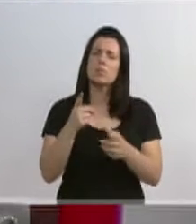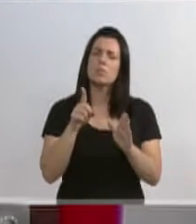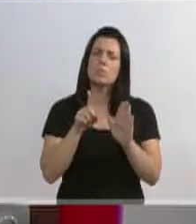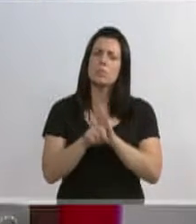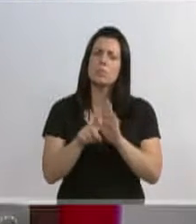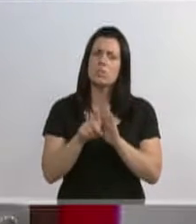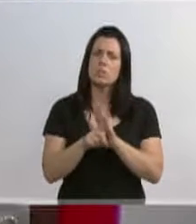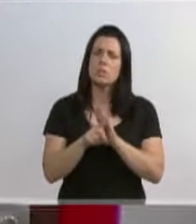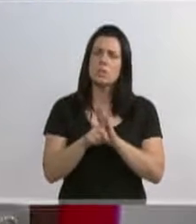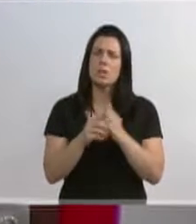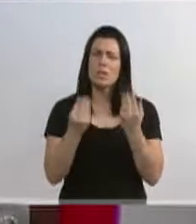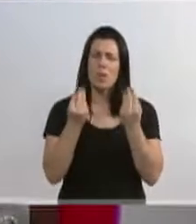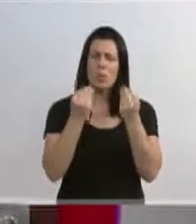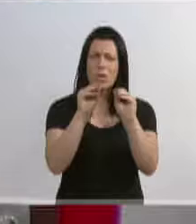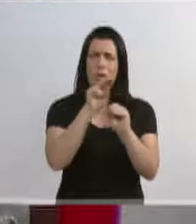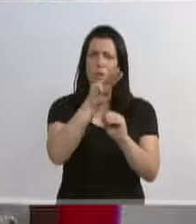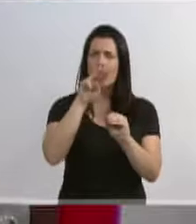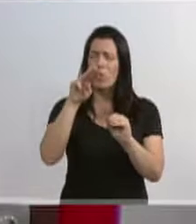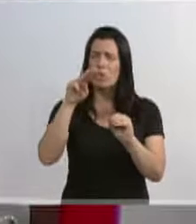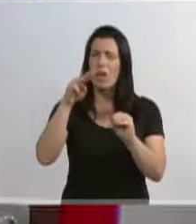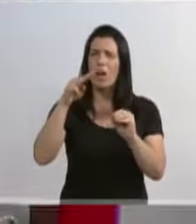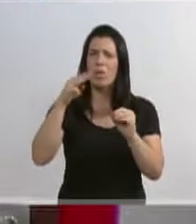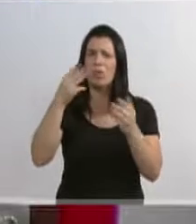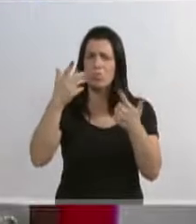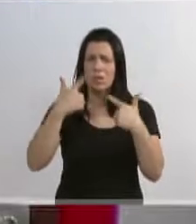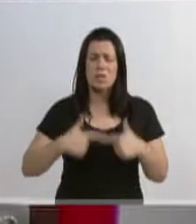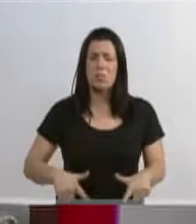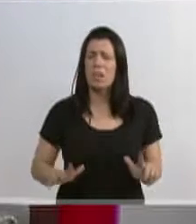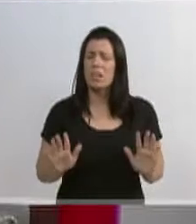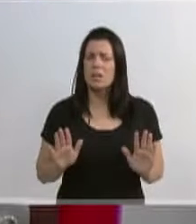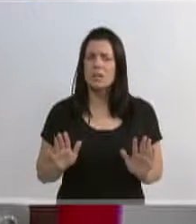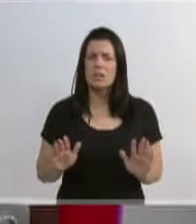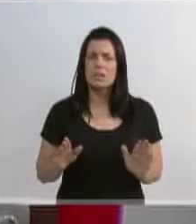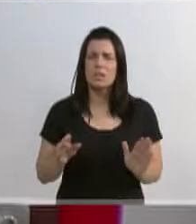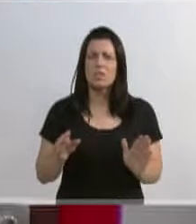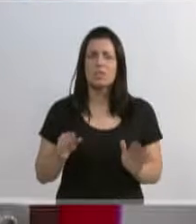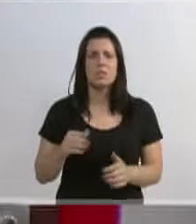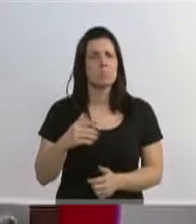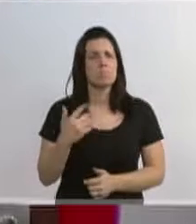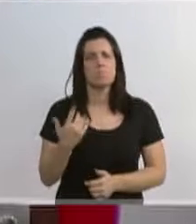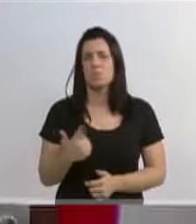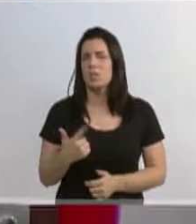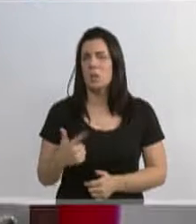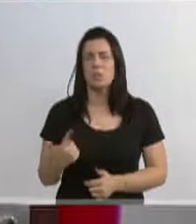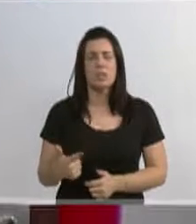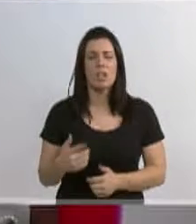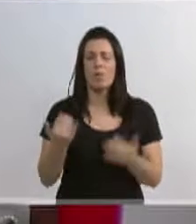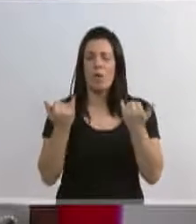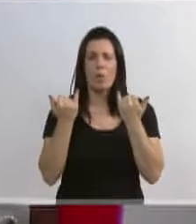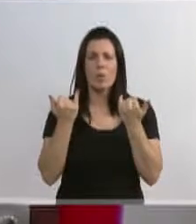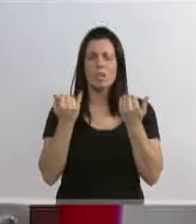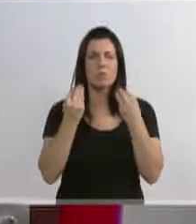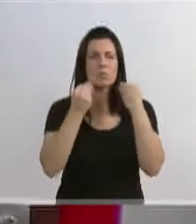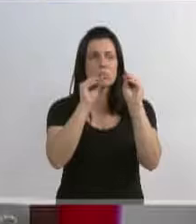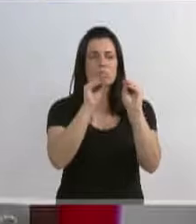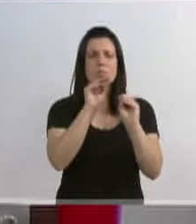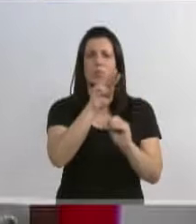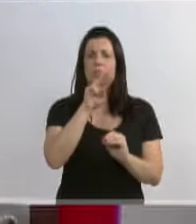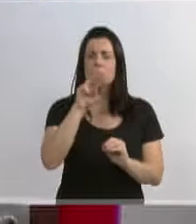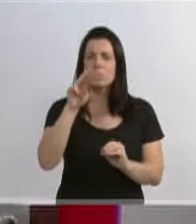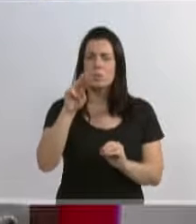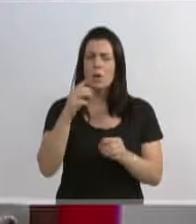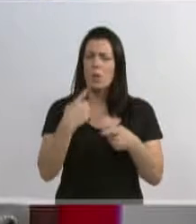tudo não está no portal Transparência? Infelizmente não está. Não está todas as perguntas que eu estou fazendo aqui. Não está todas as perguntas que funcionários